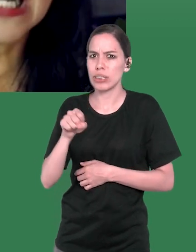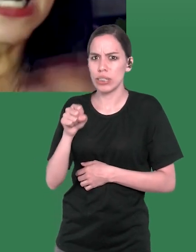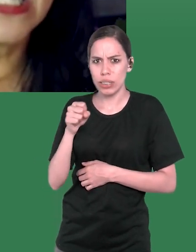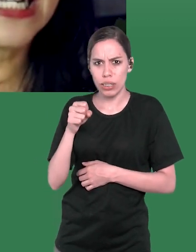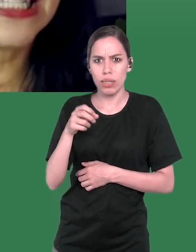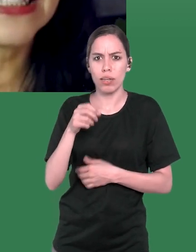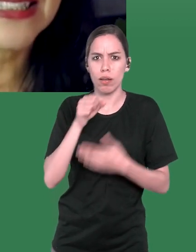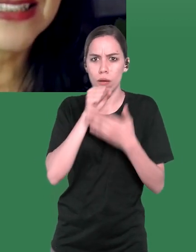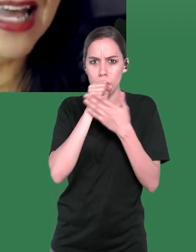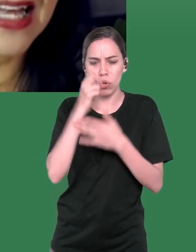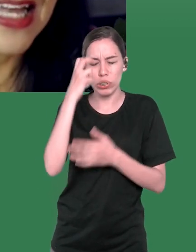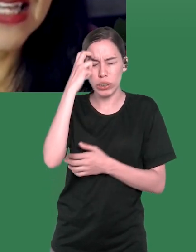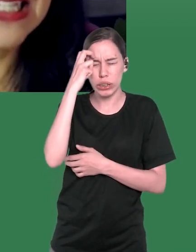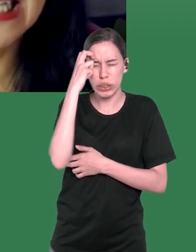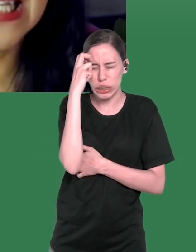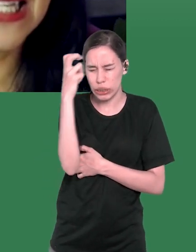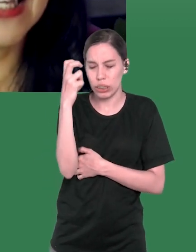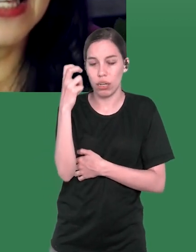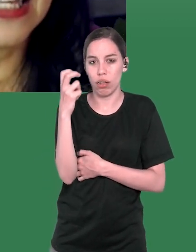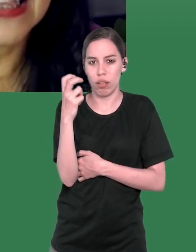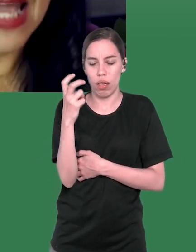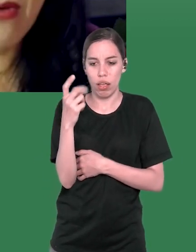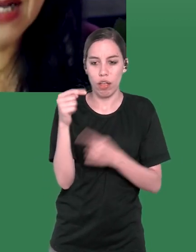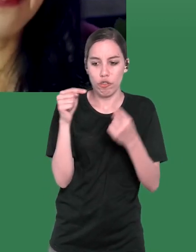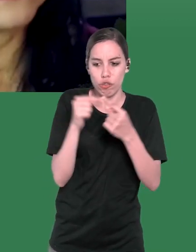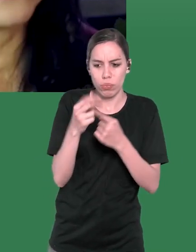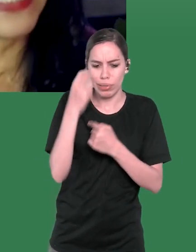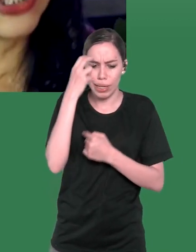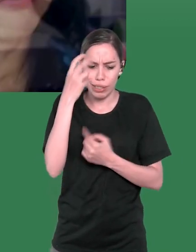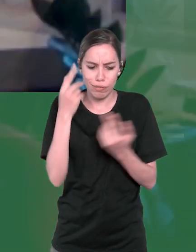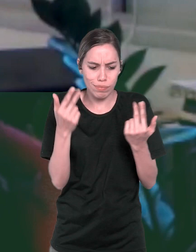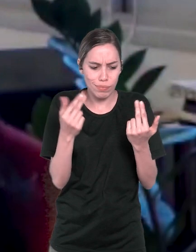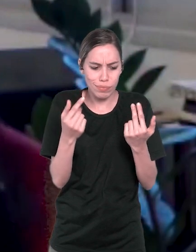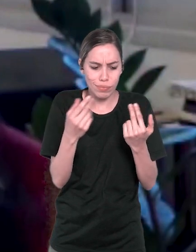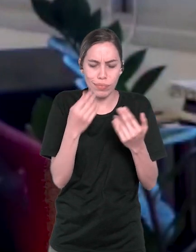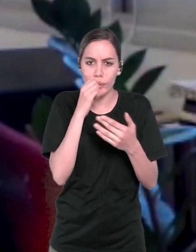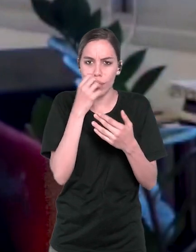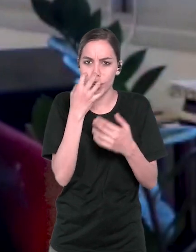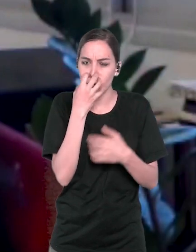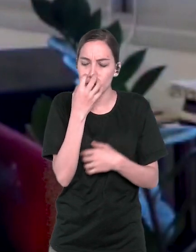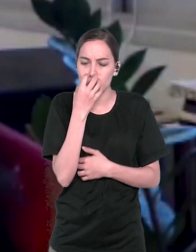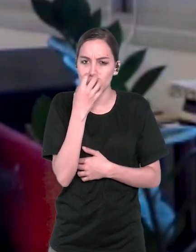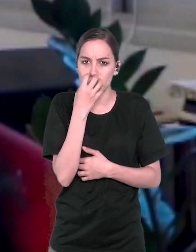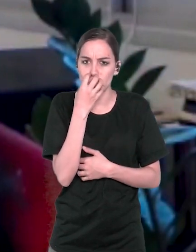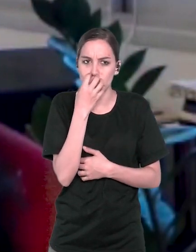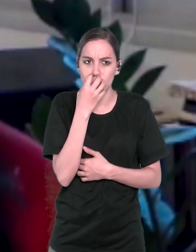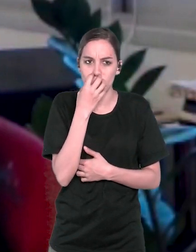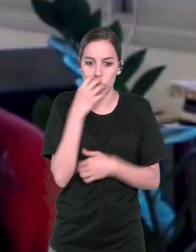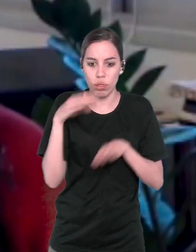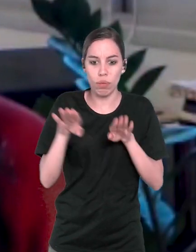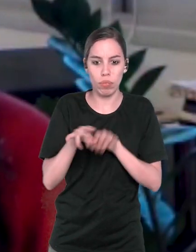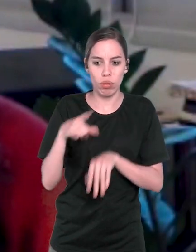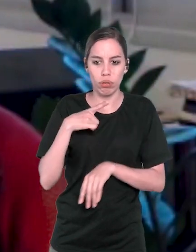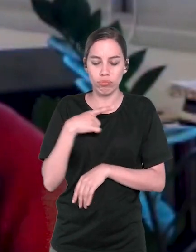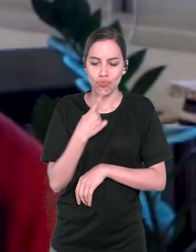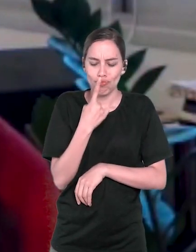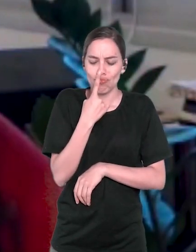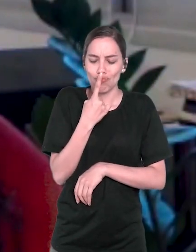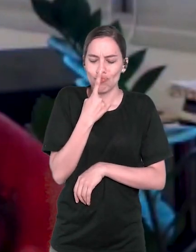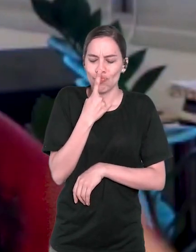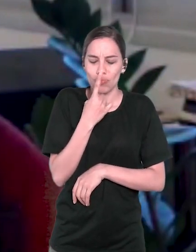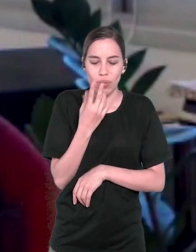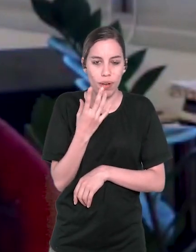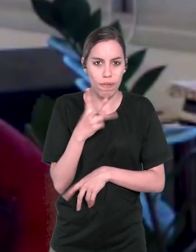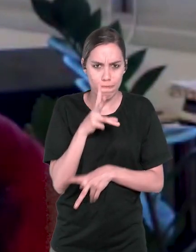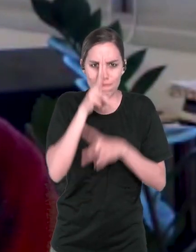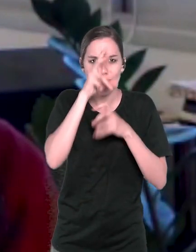à dos cães, né? E têm uma capacidade afetiva também muito intensa. E